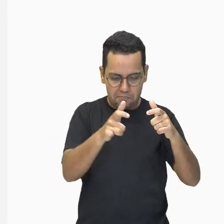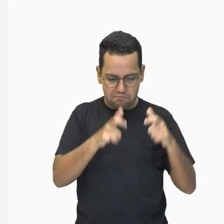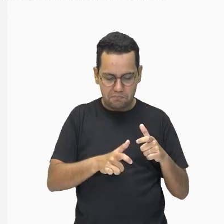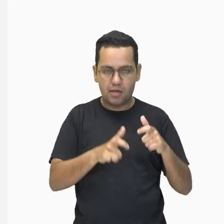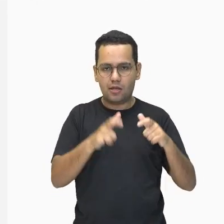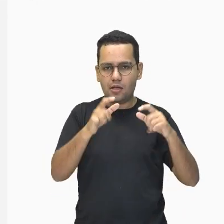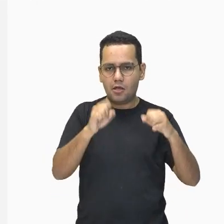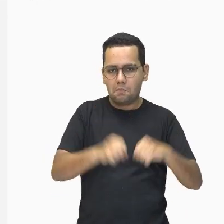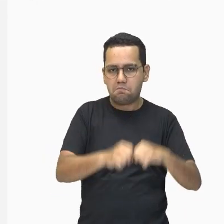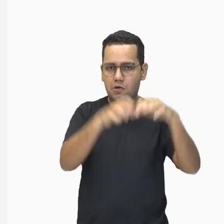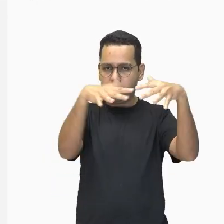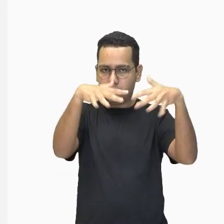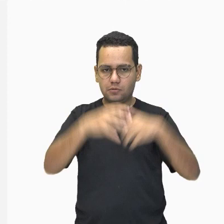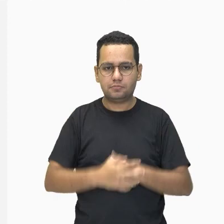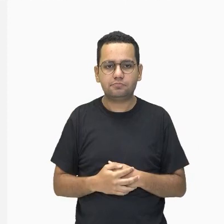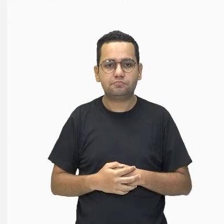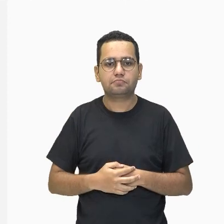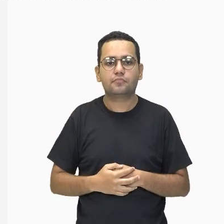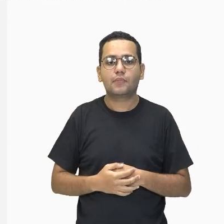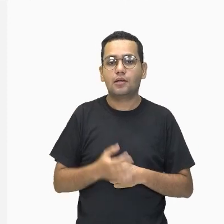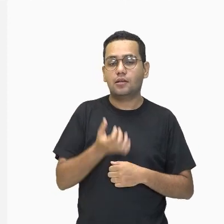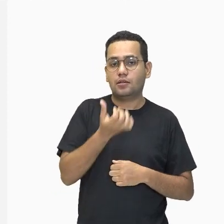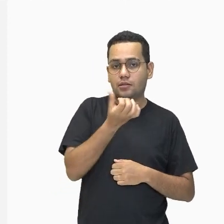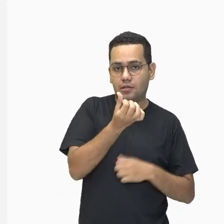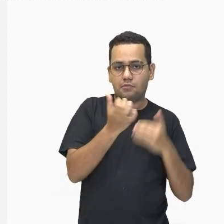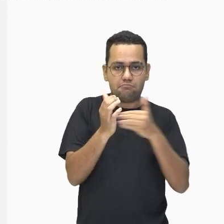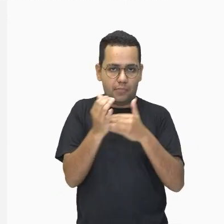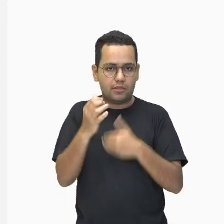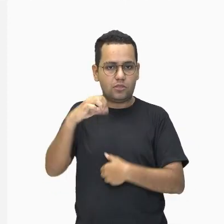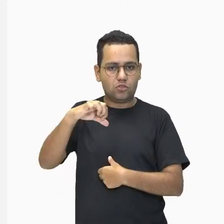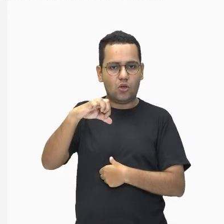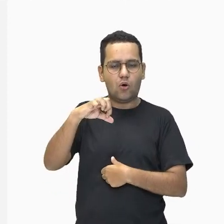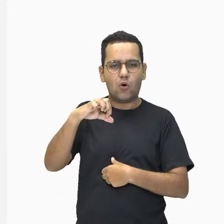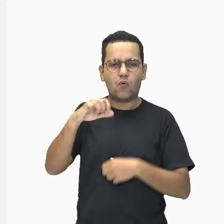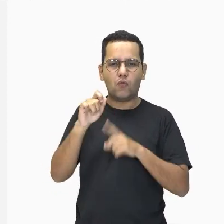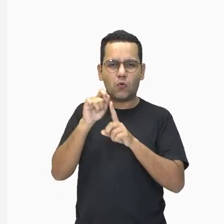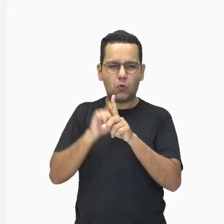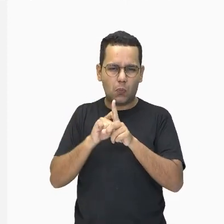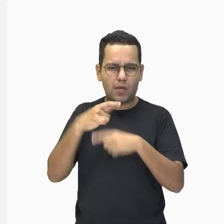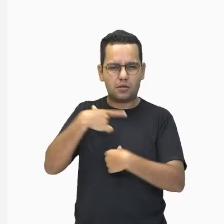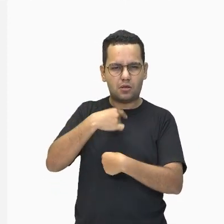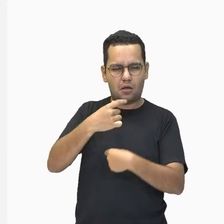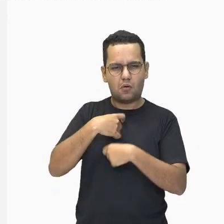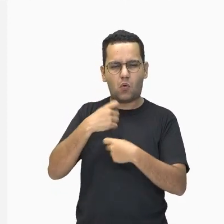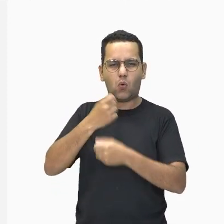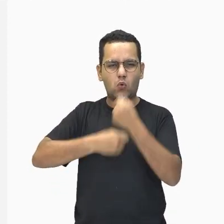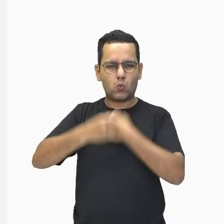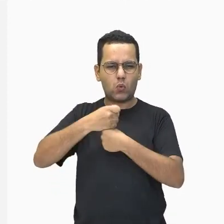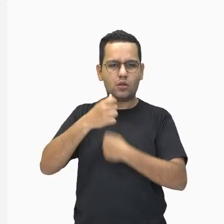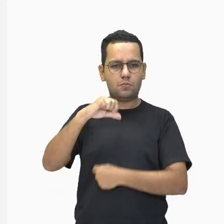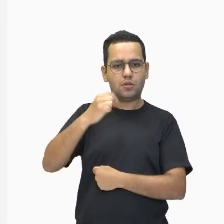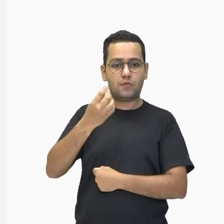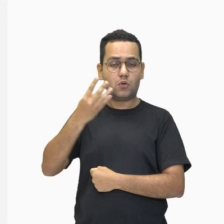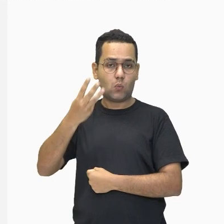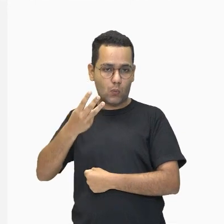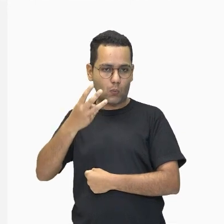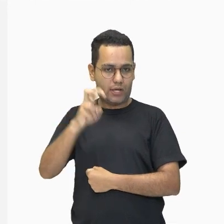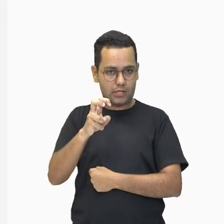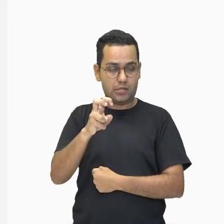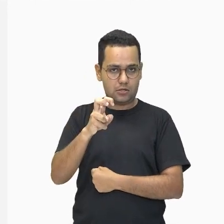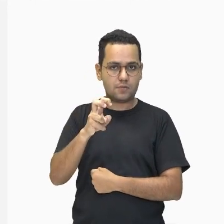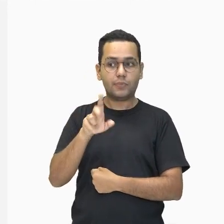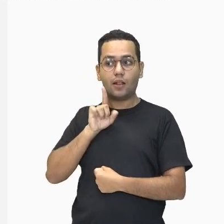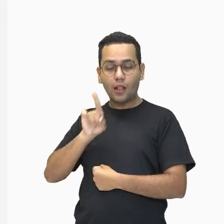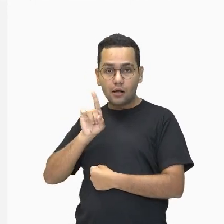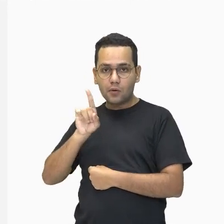9 de agosto de 1945, os Estados Unidos utilizaram pela primeira vez na história da humanidade